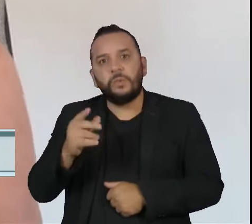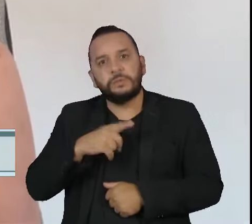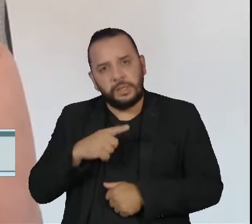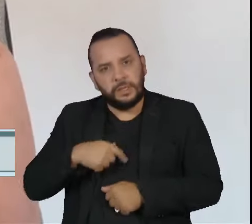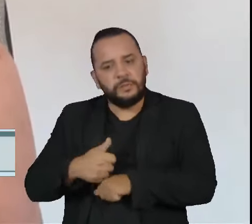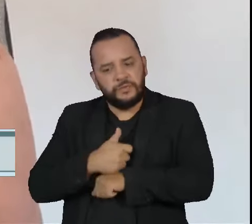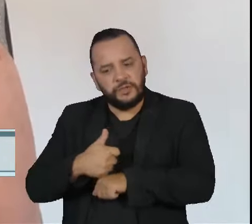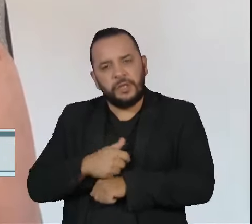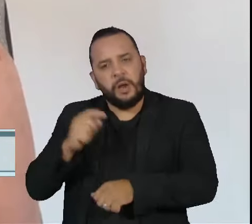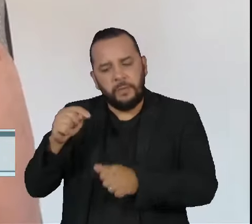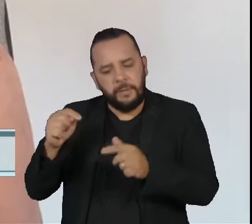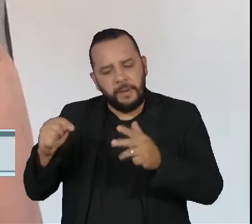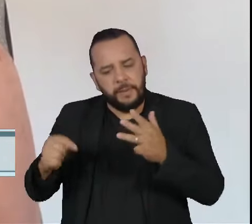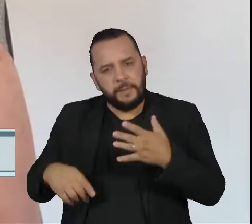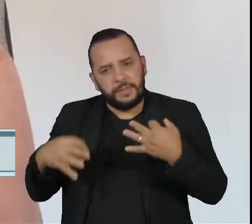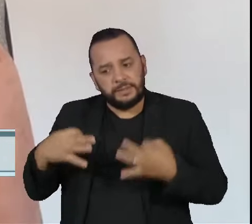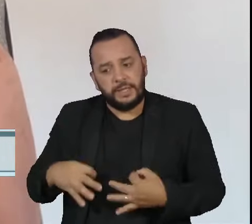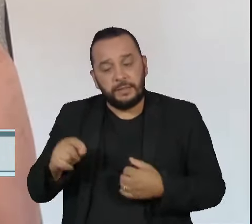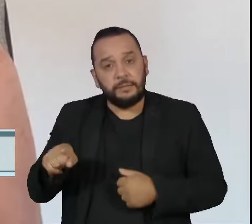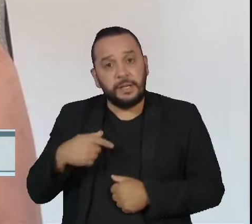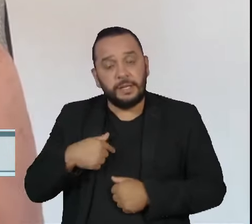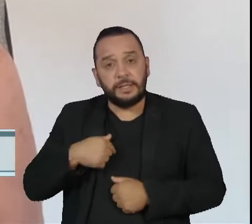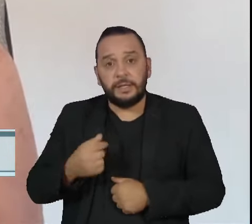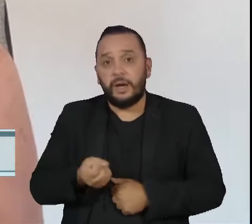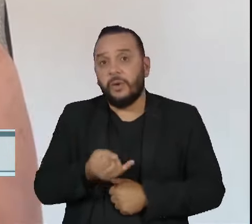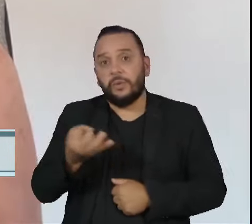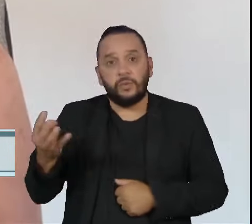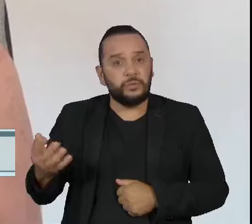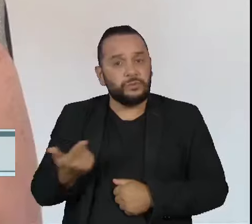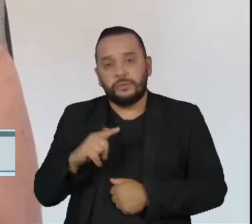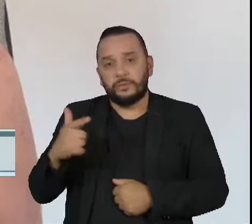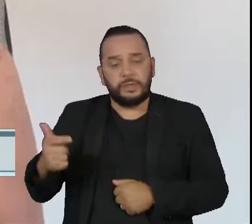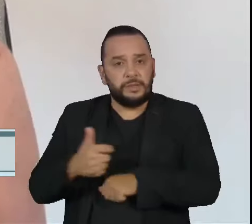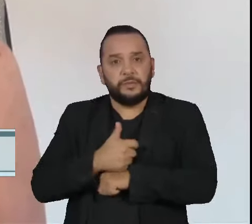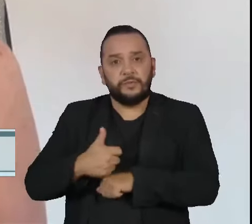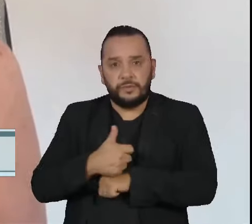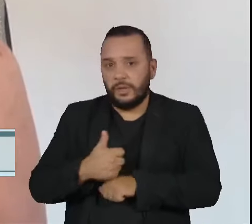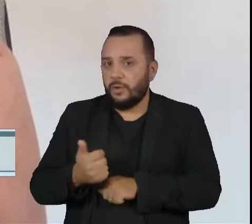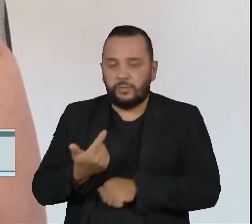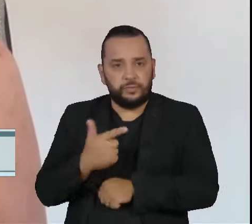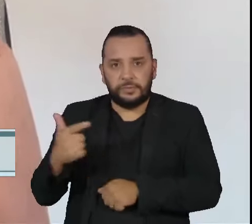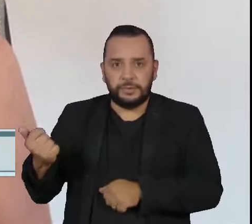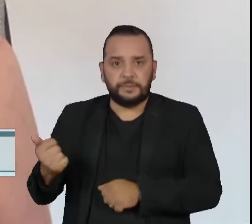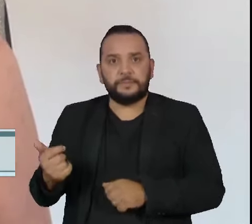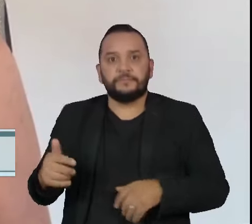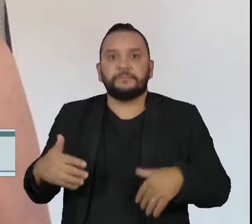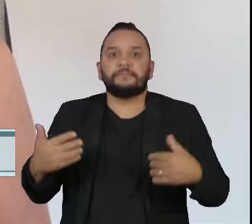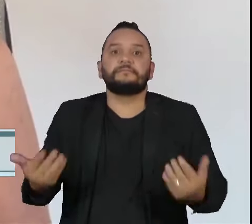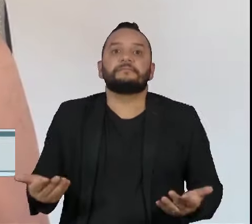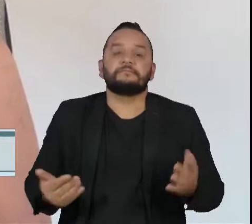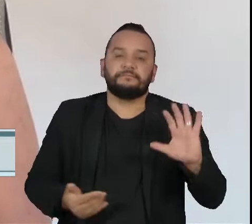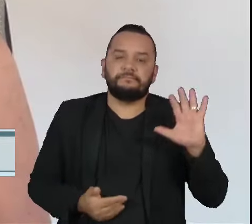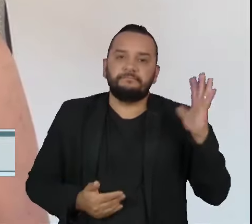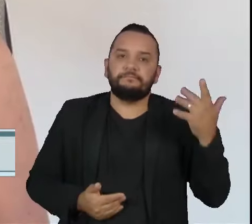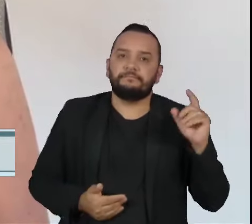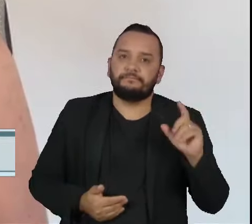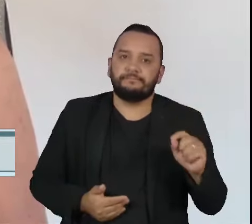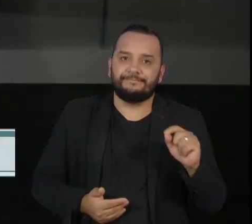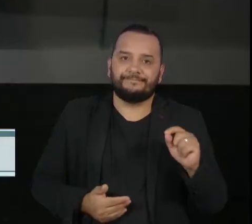Mas ainda assim, muitos deles não têm todos os profissionais da equipe. E isso acaba trazendo